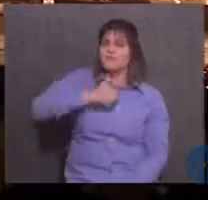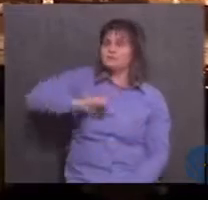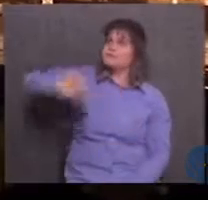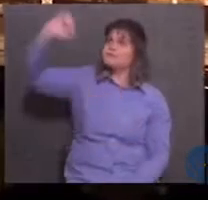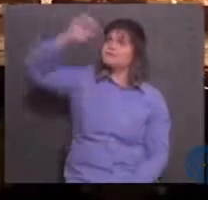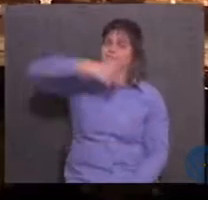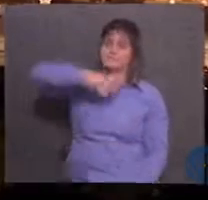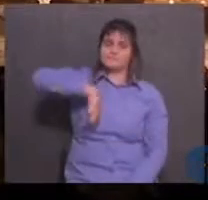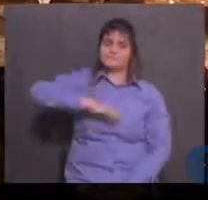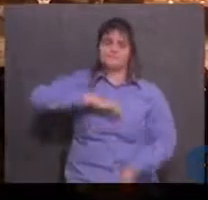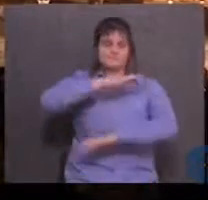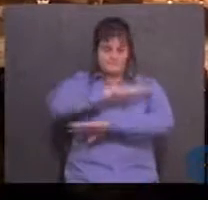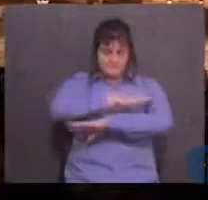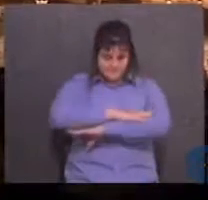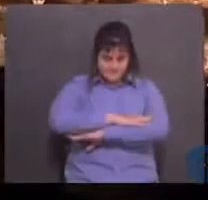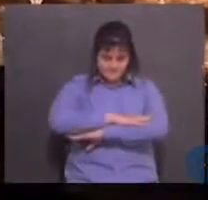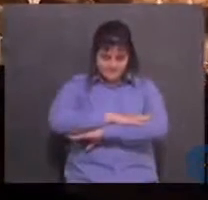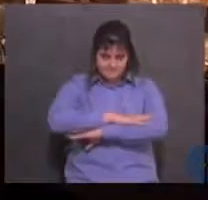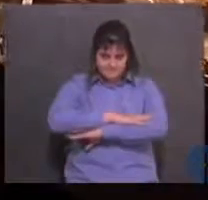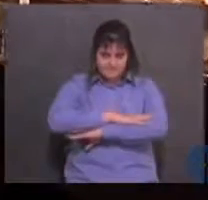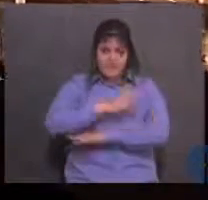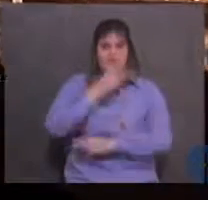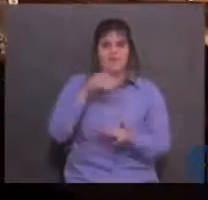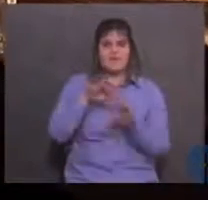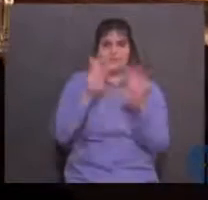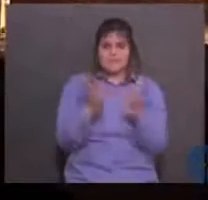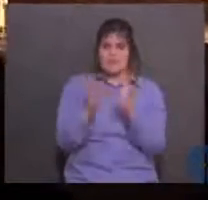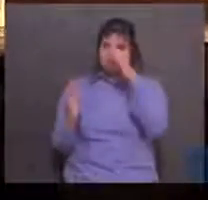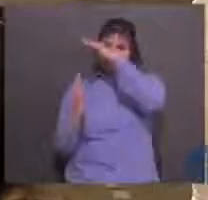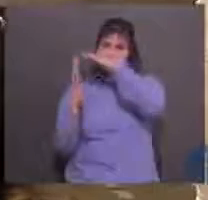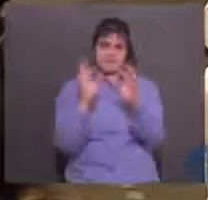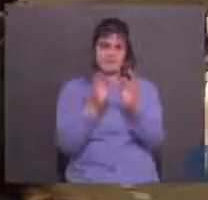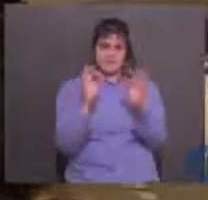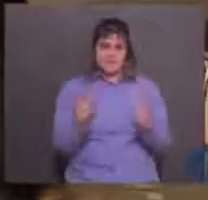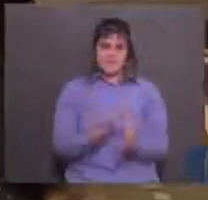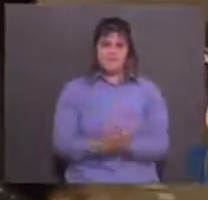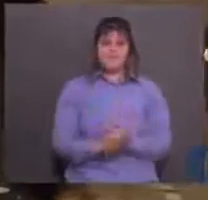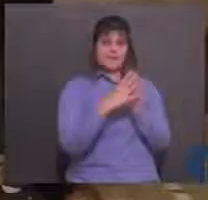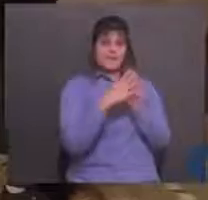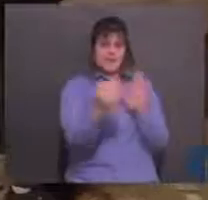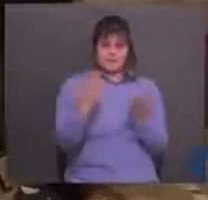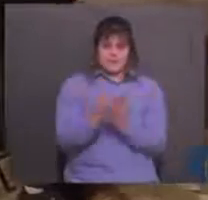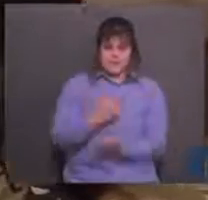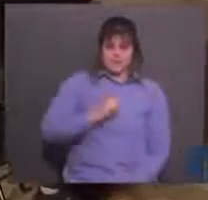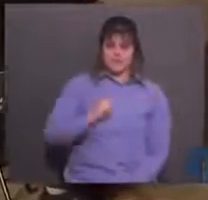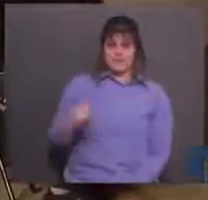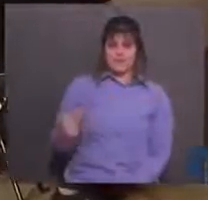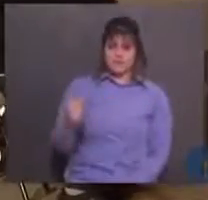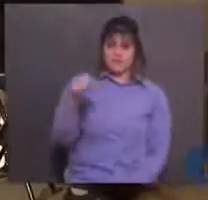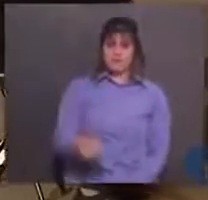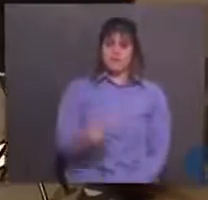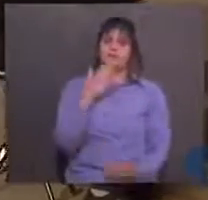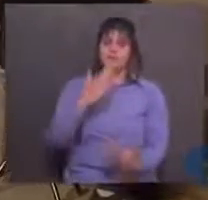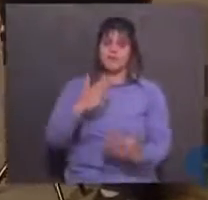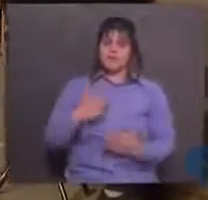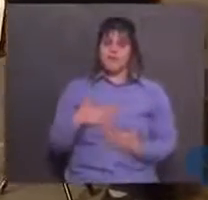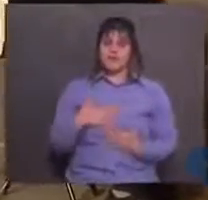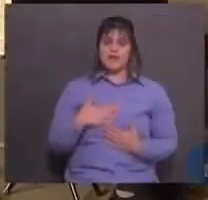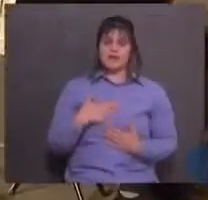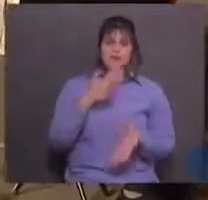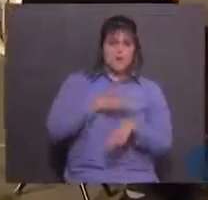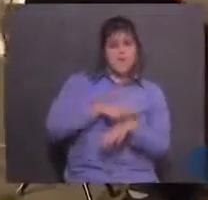Hágase tu voluntad en la tierra como en el cielo. Pan nuestro de cada día nos dai.